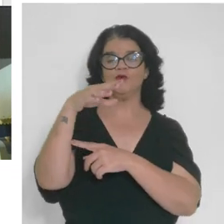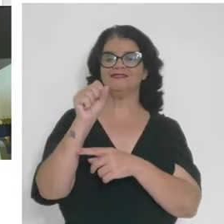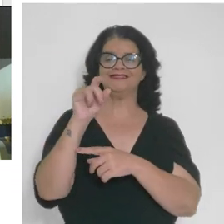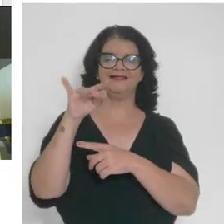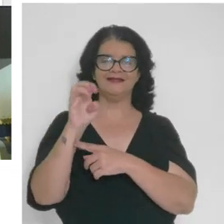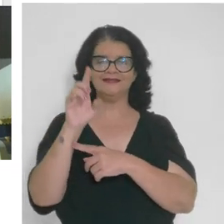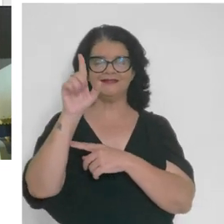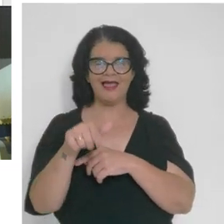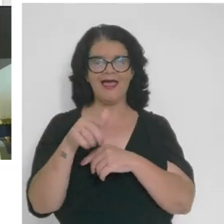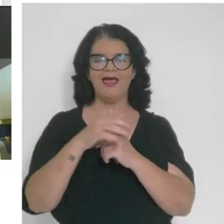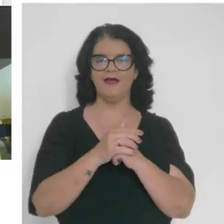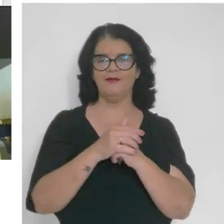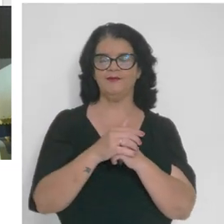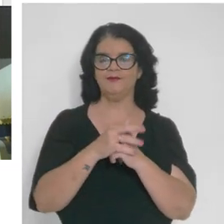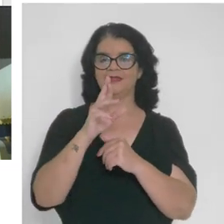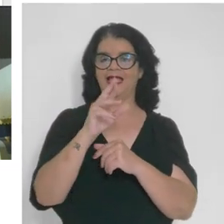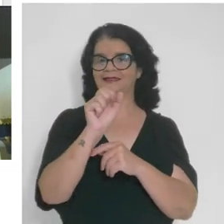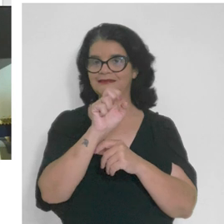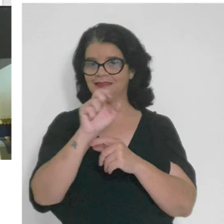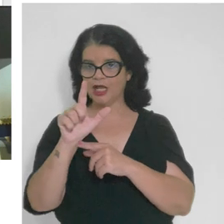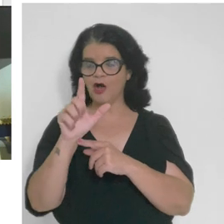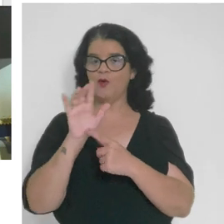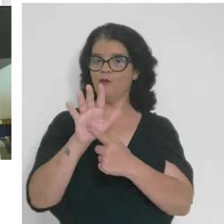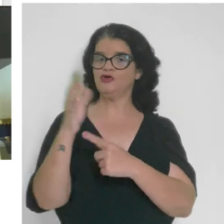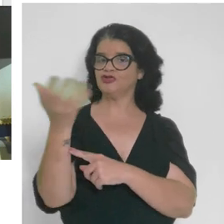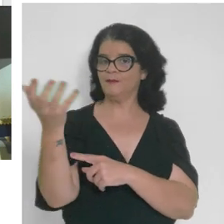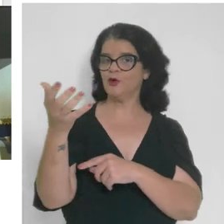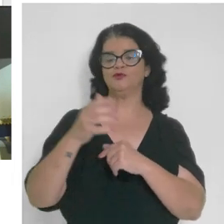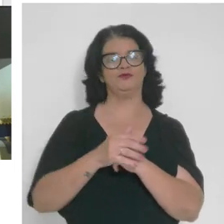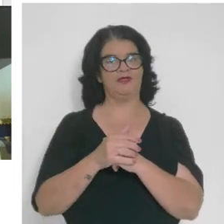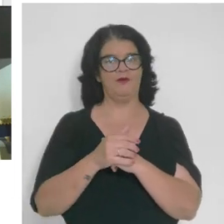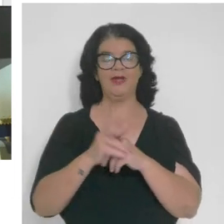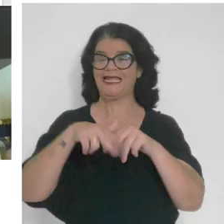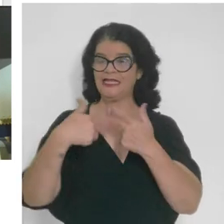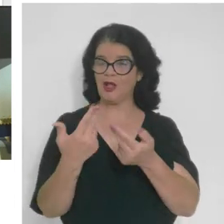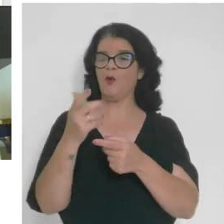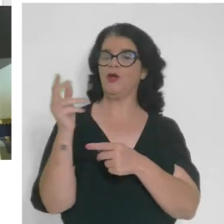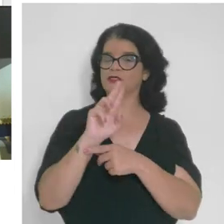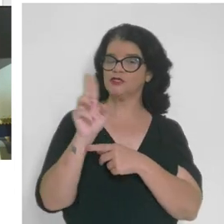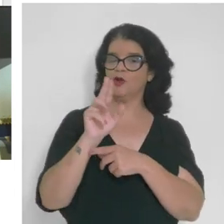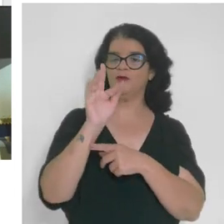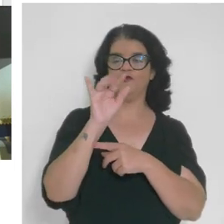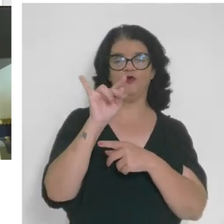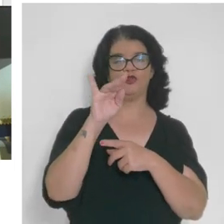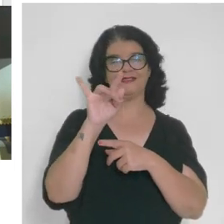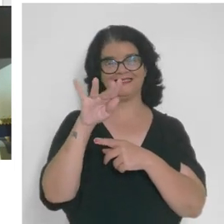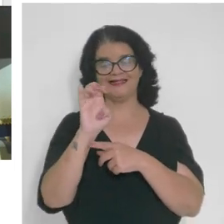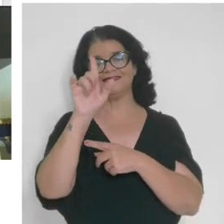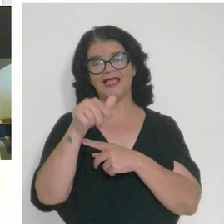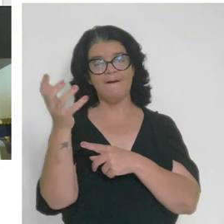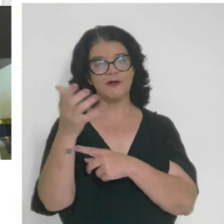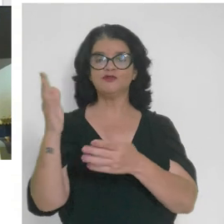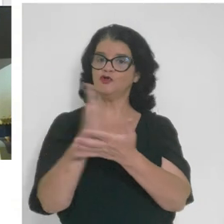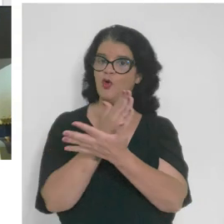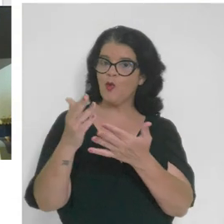síntese é um radical que ele indica produção, né? Então, esse nome fotossíntese já está dizendo, é produção de